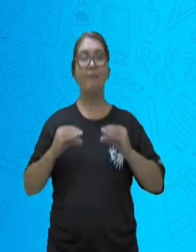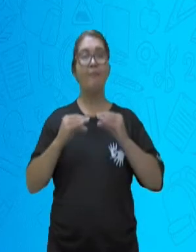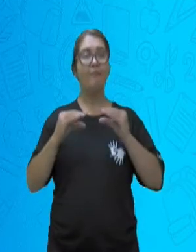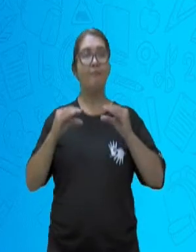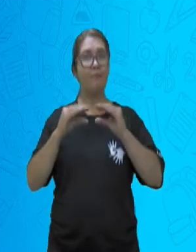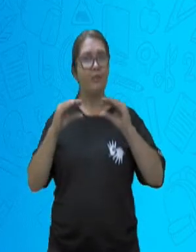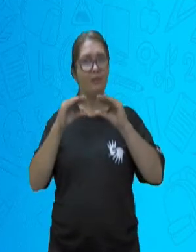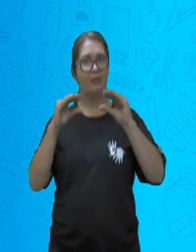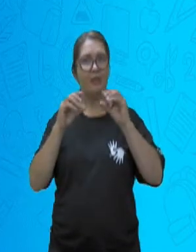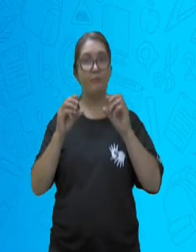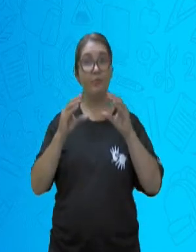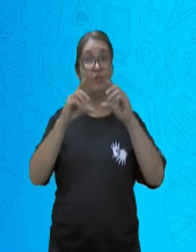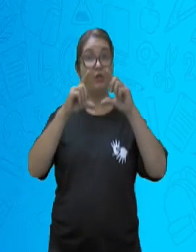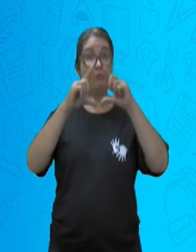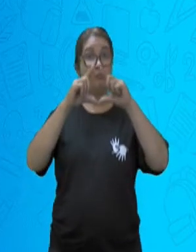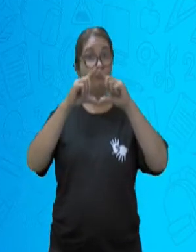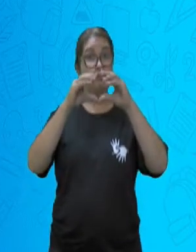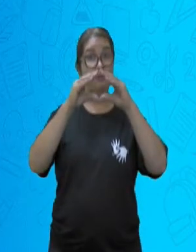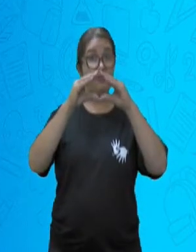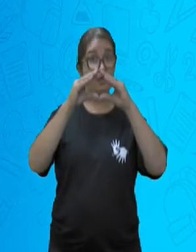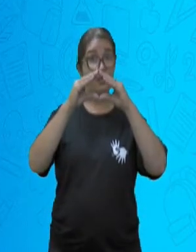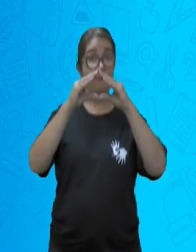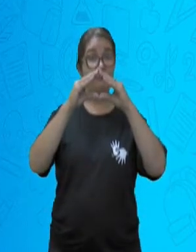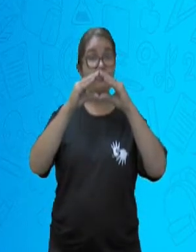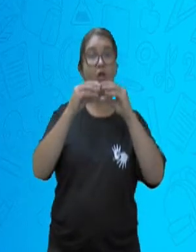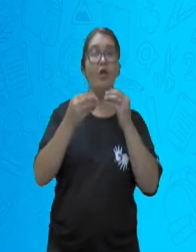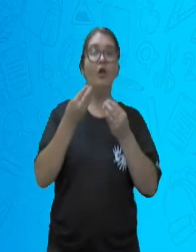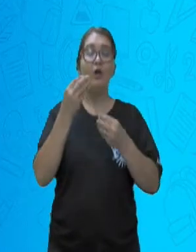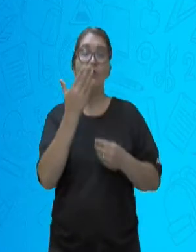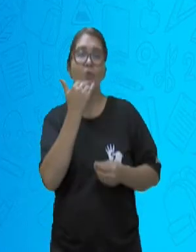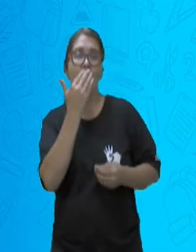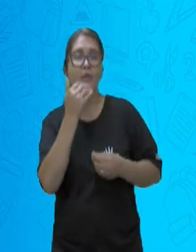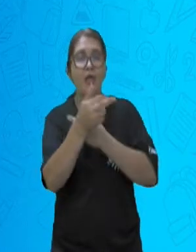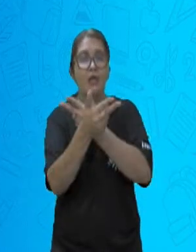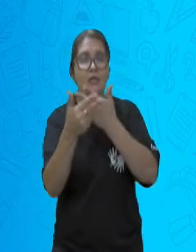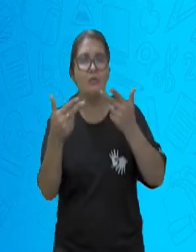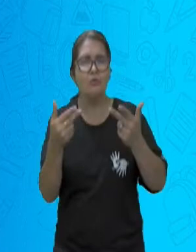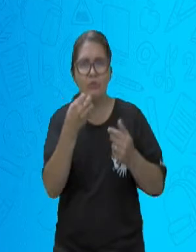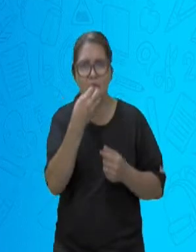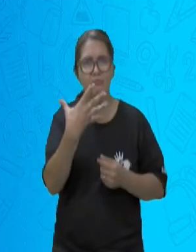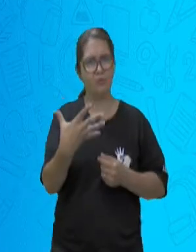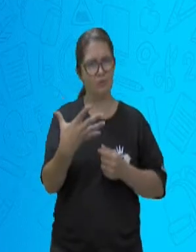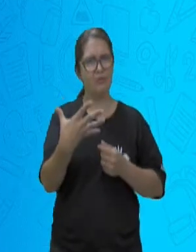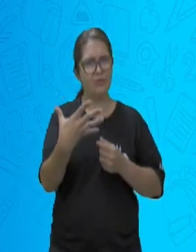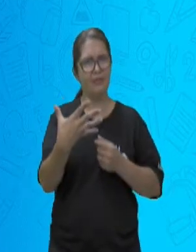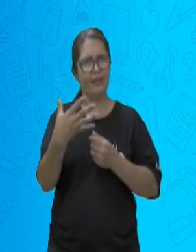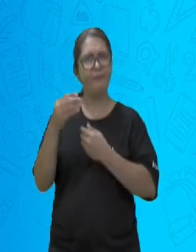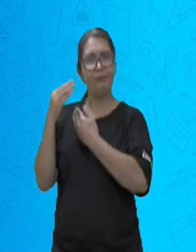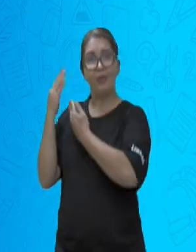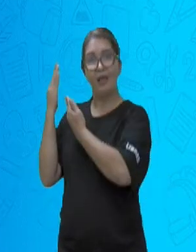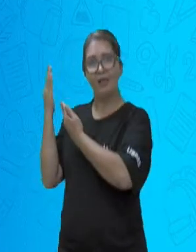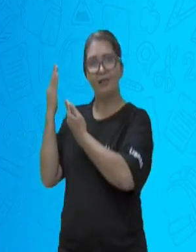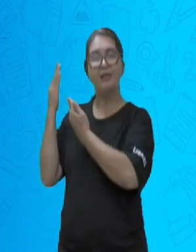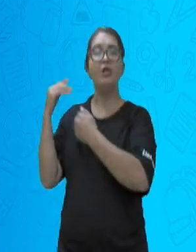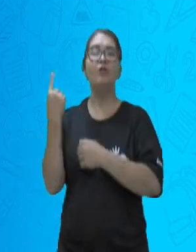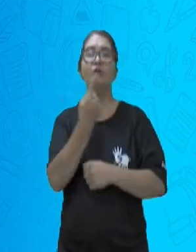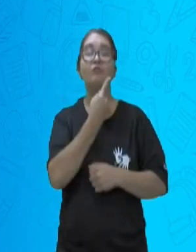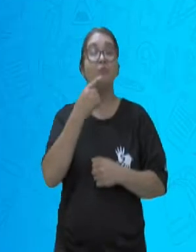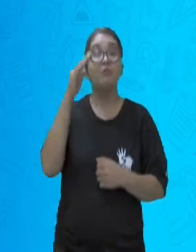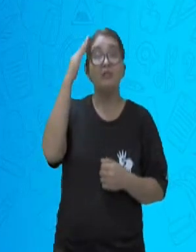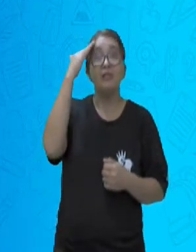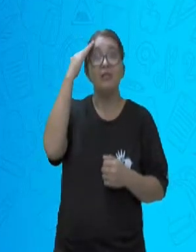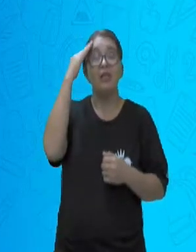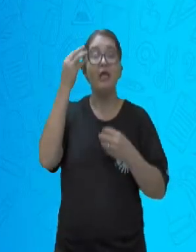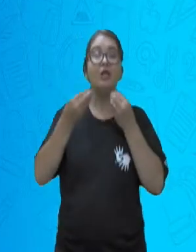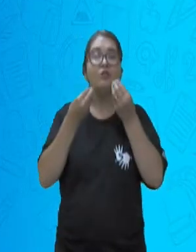os grupos de nutrientes no dia a dia, visando uma alimentação saudável e equilibrada.